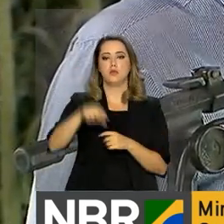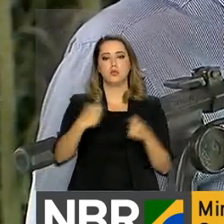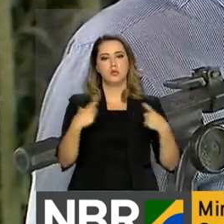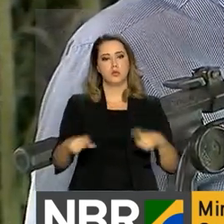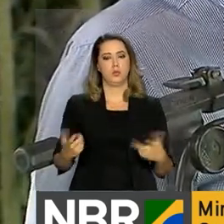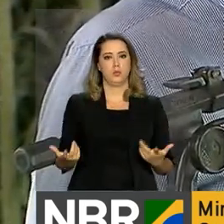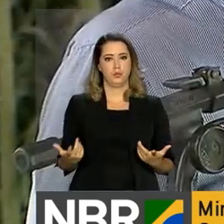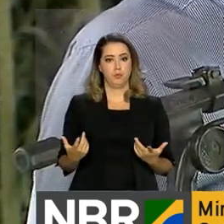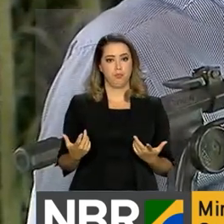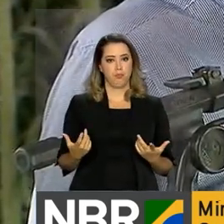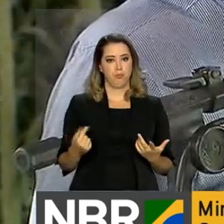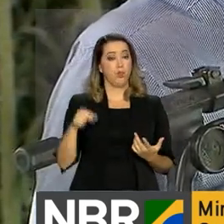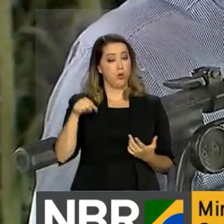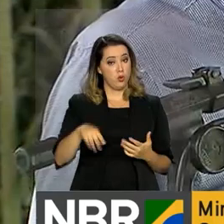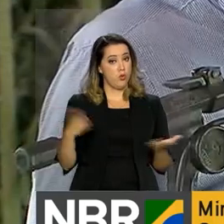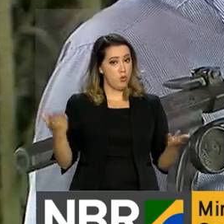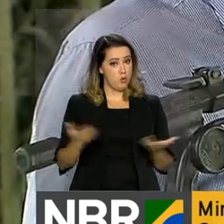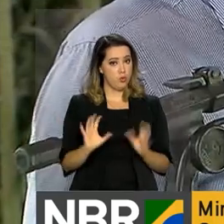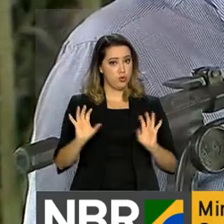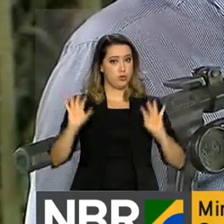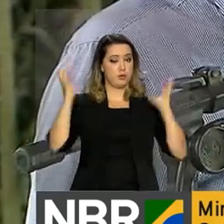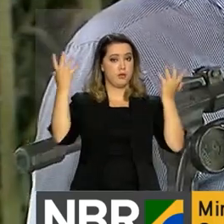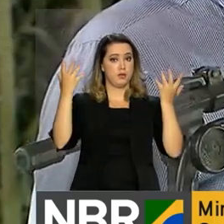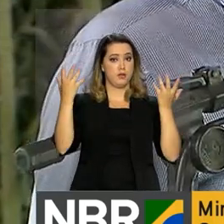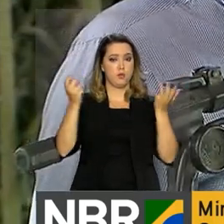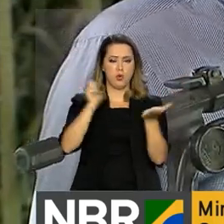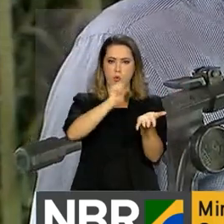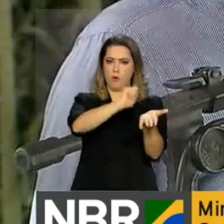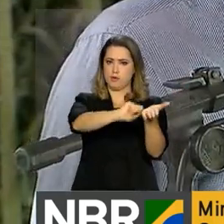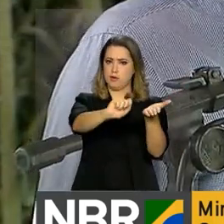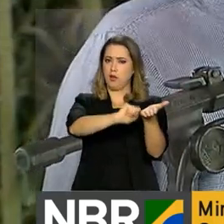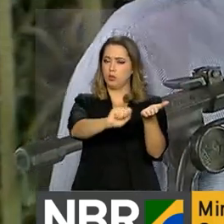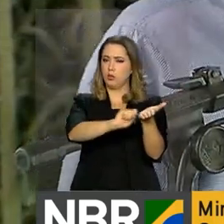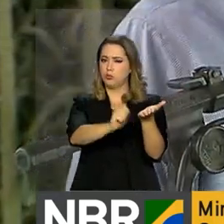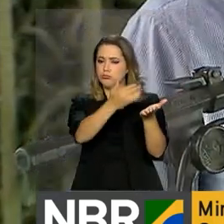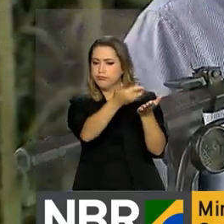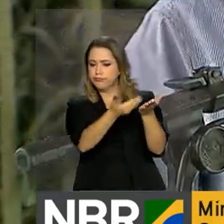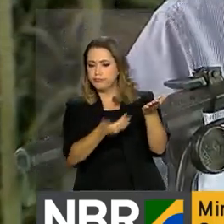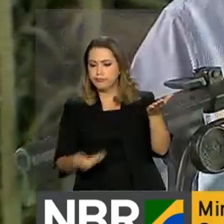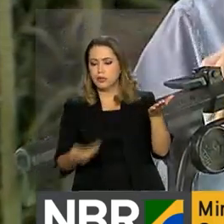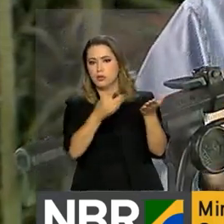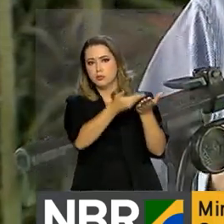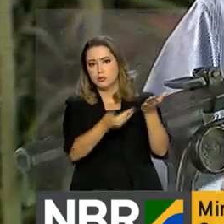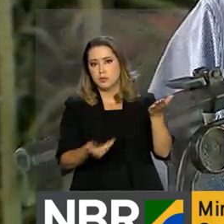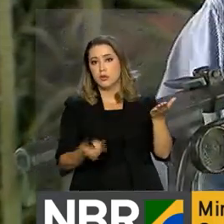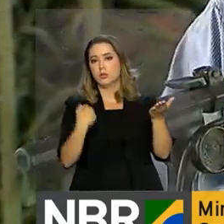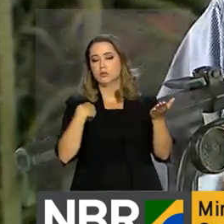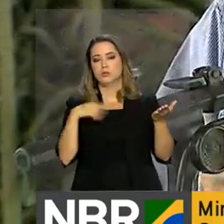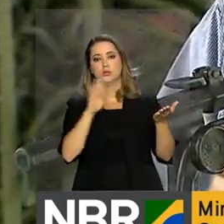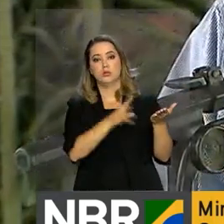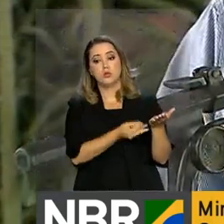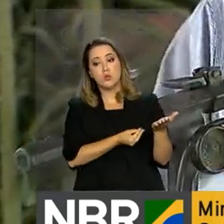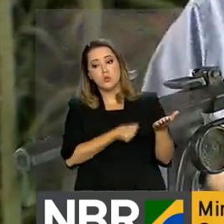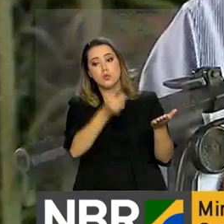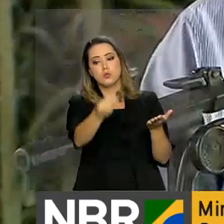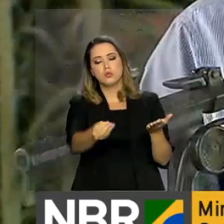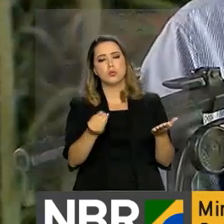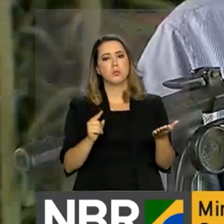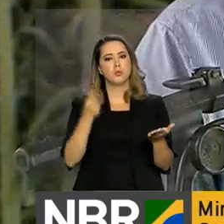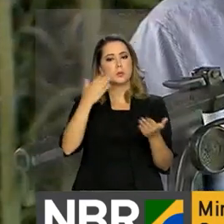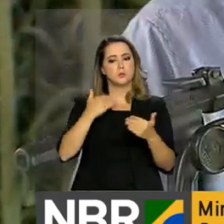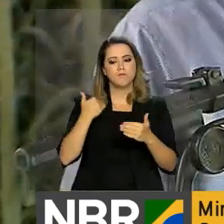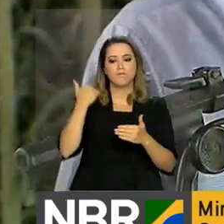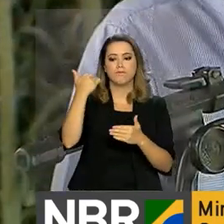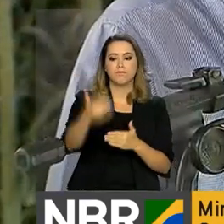região. E nesta cerimônia, penso eu, com a assinatura de todos esses atos, nós demos um passo